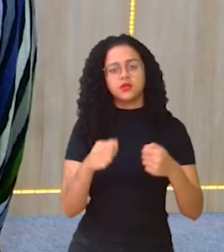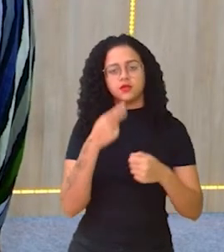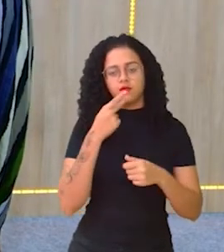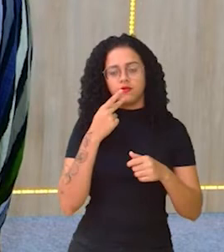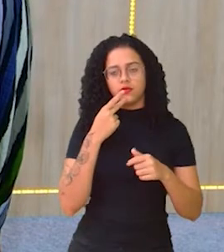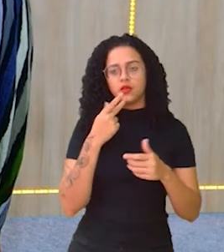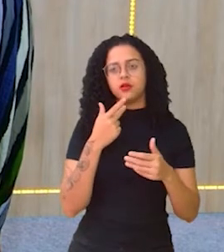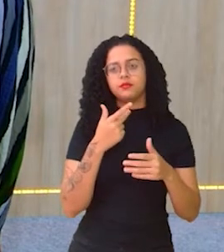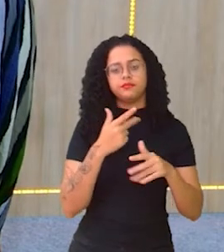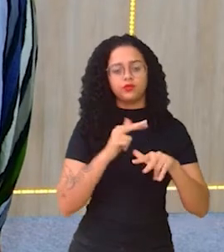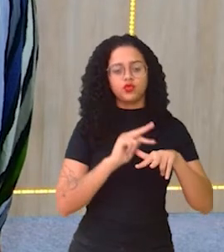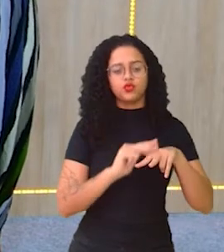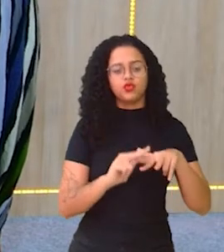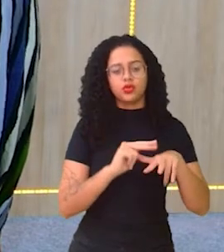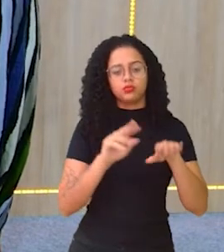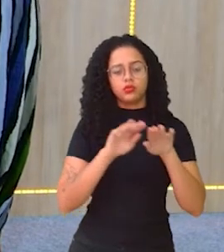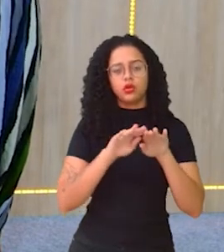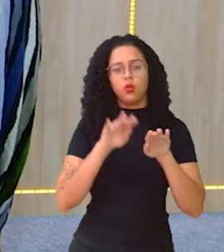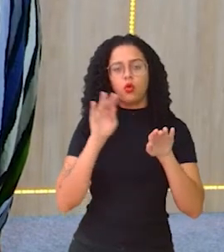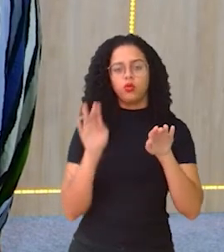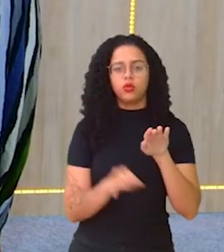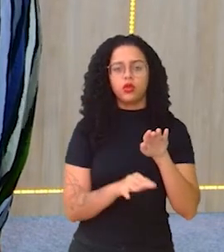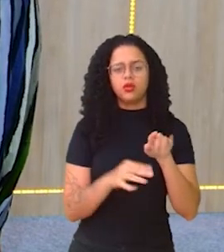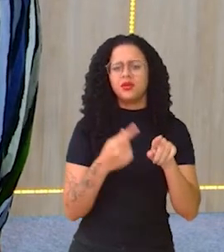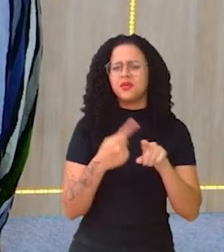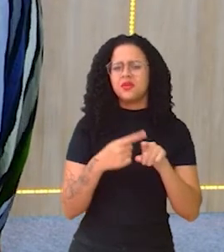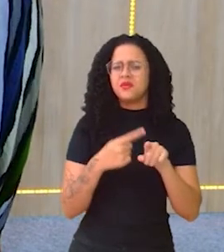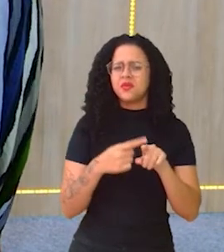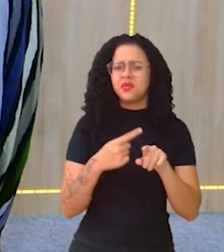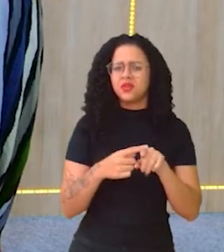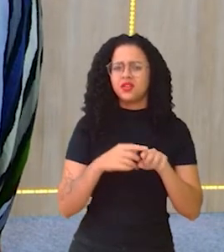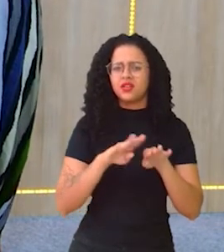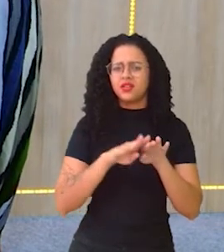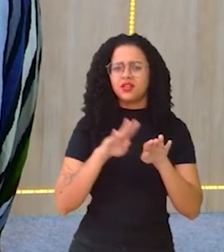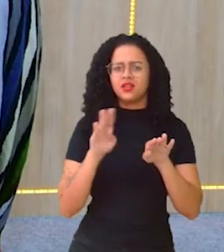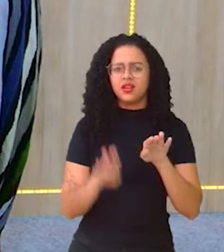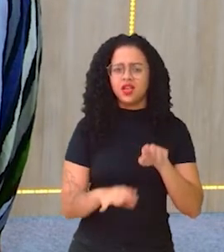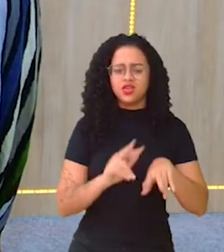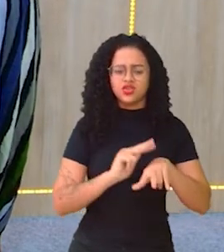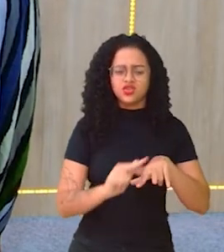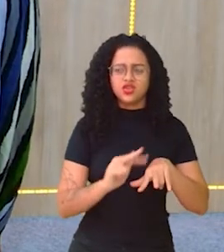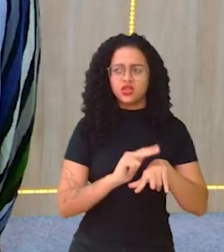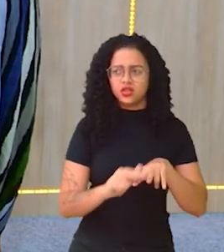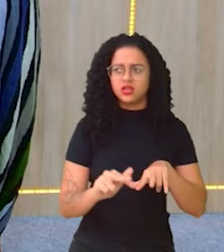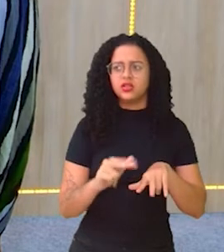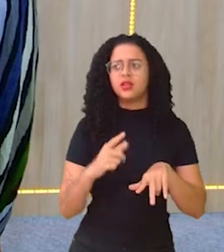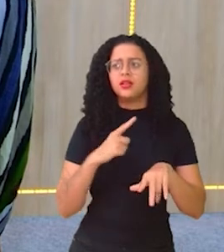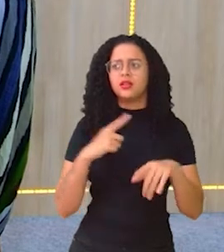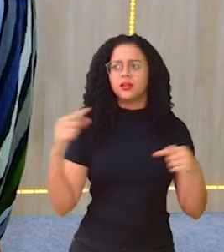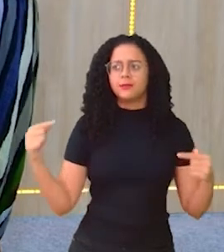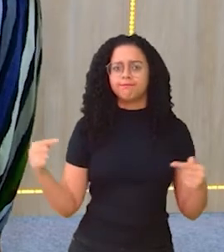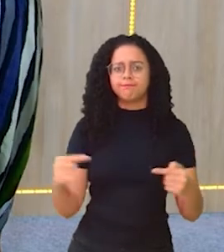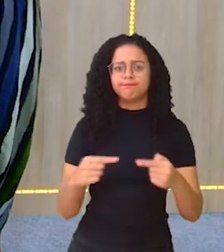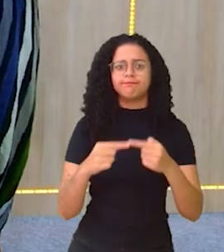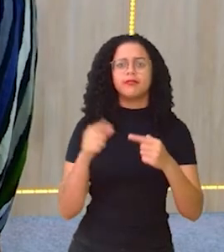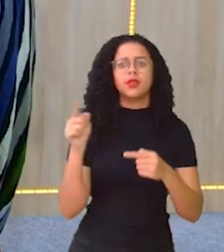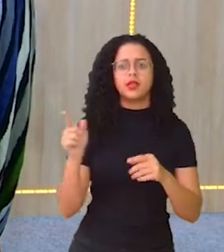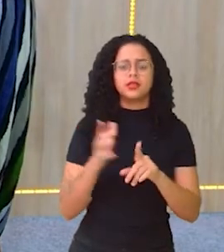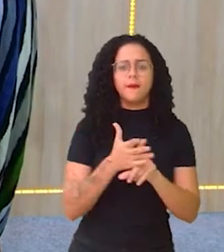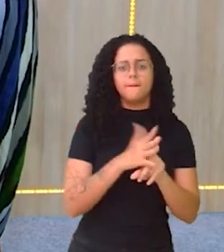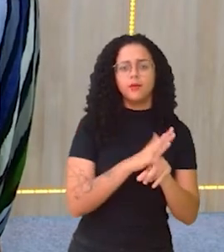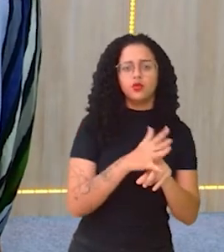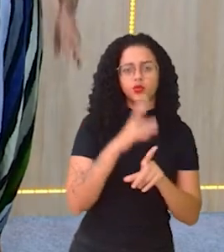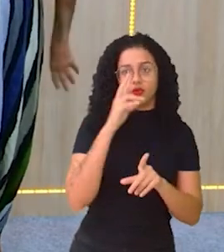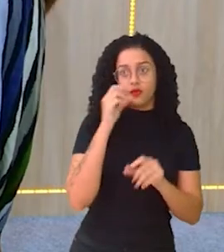desigualdade de gênero. Por que a desigualdade de gênero está literalmente ligada a esses abusos? Está